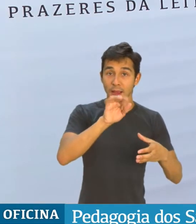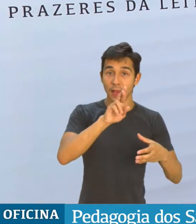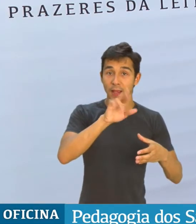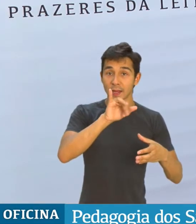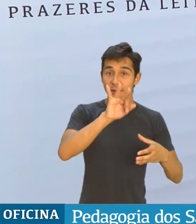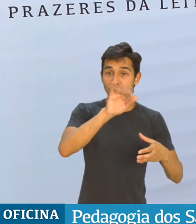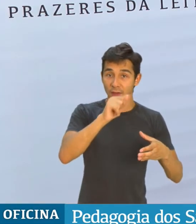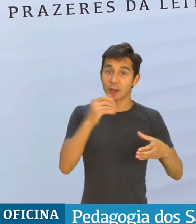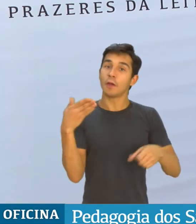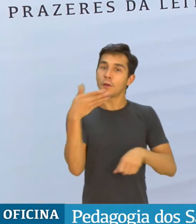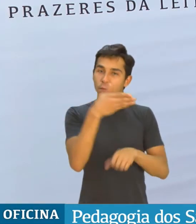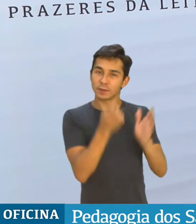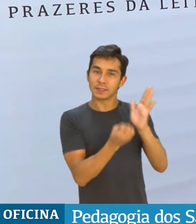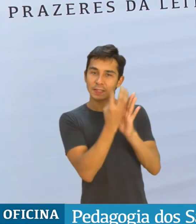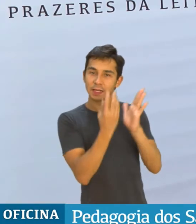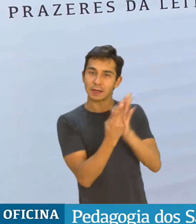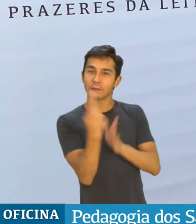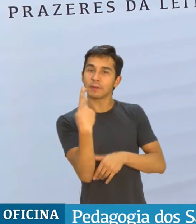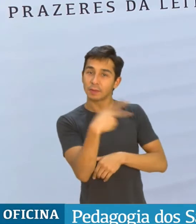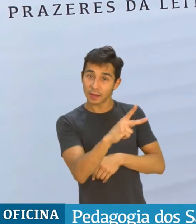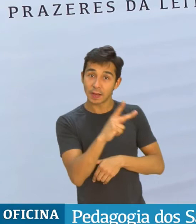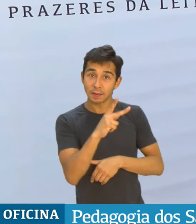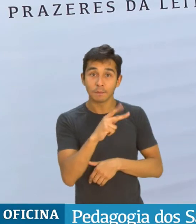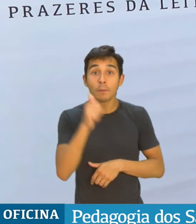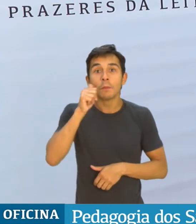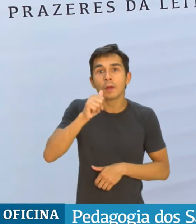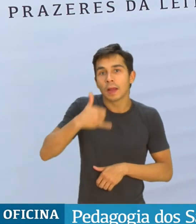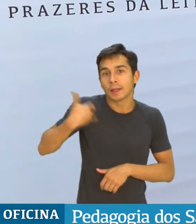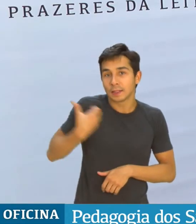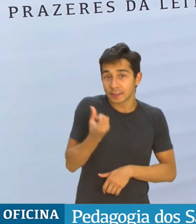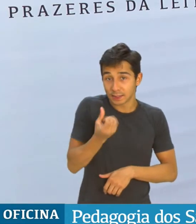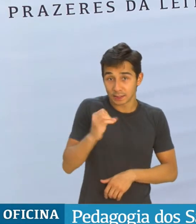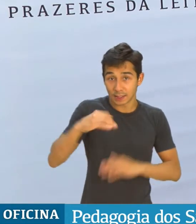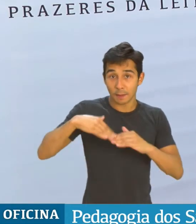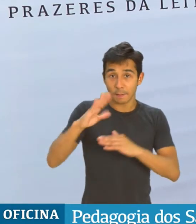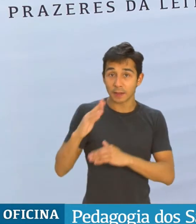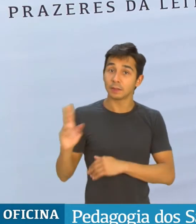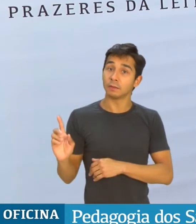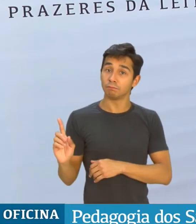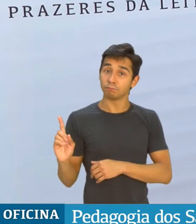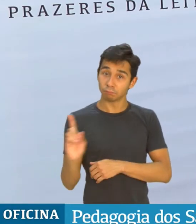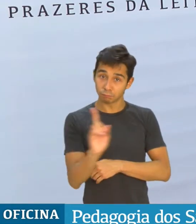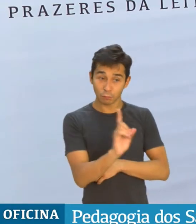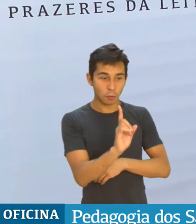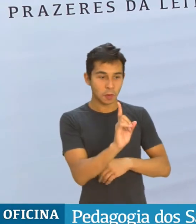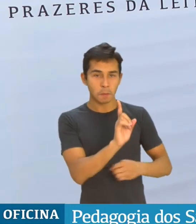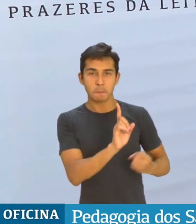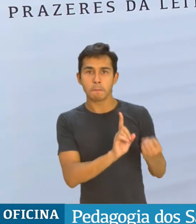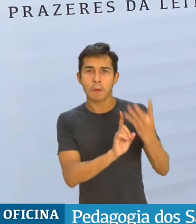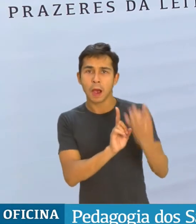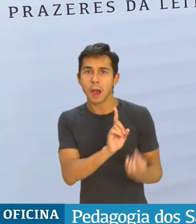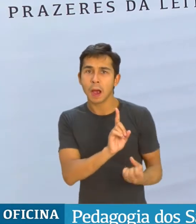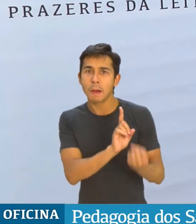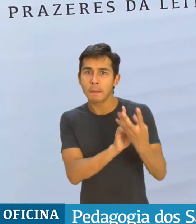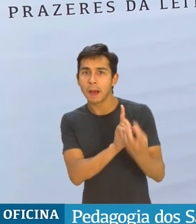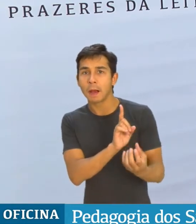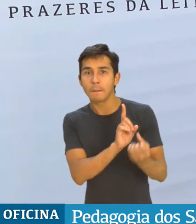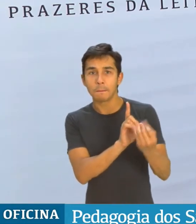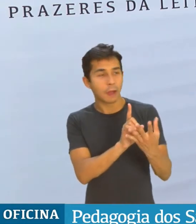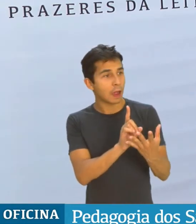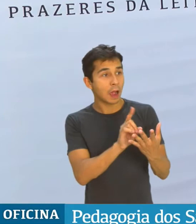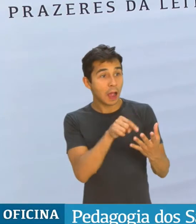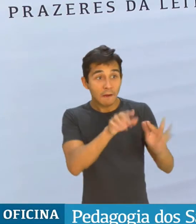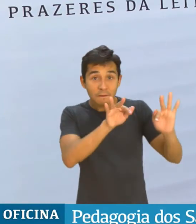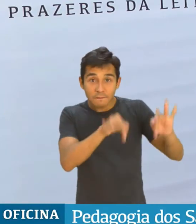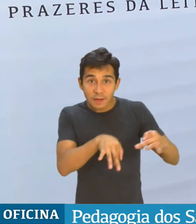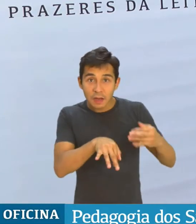de mais de 60 anos, e ela foi, recitou, e depois que ela recitou e a gente aplaudiu, ela começou a chorar. E